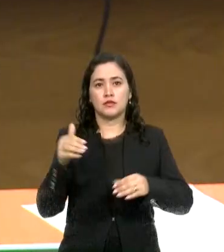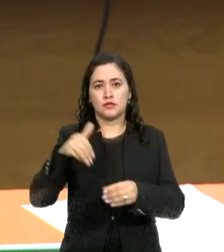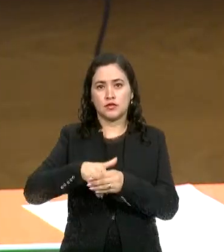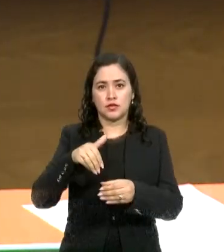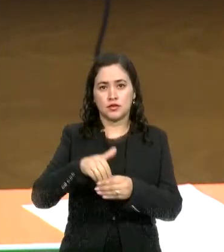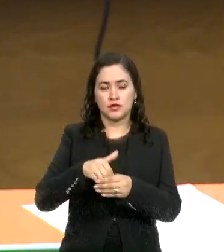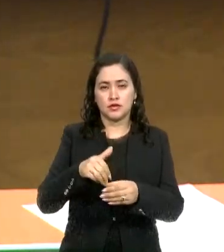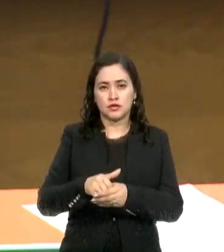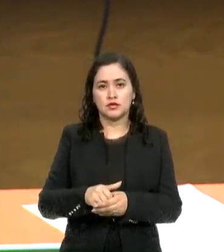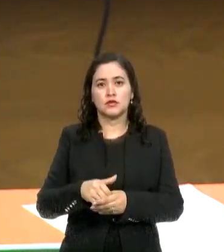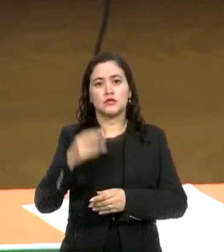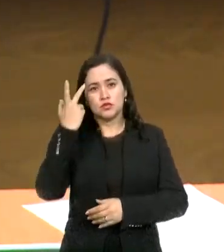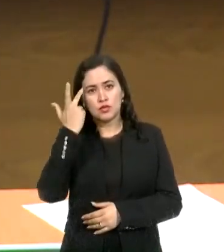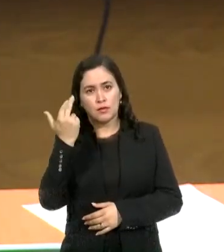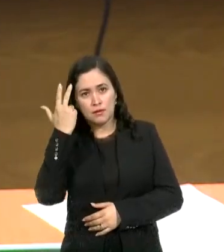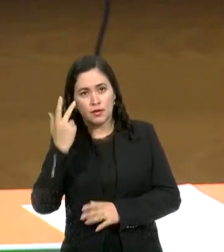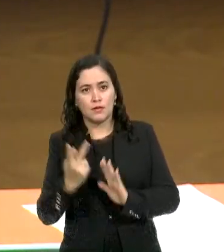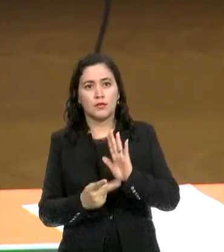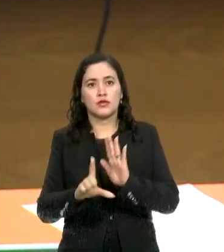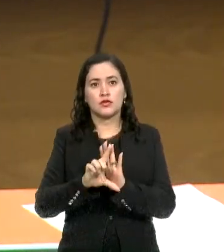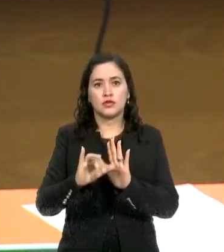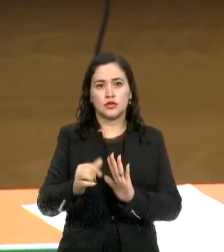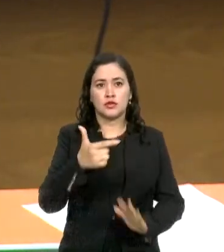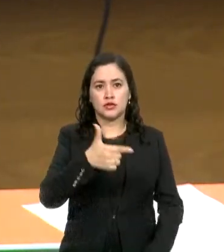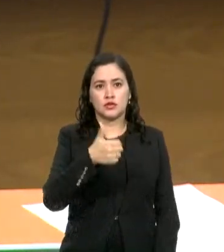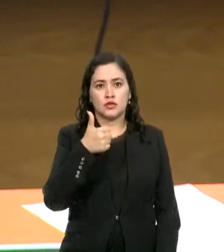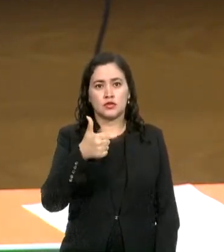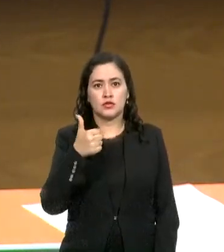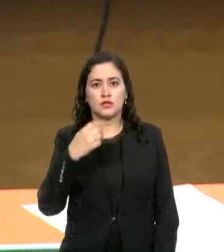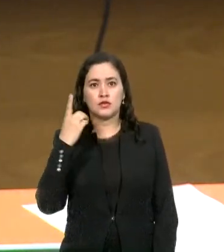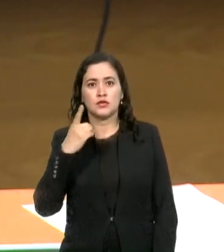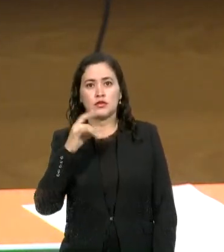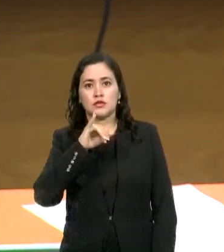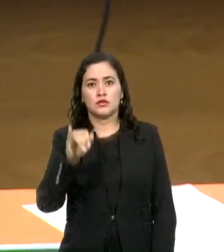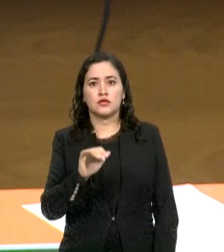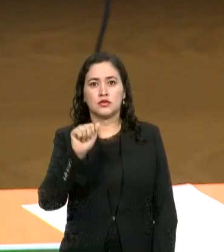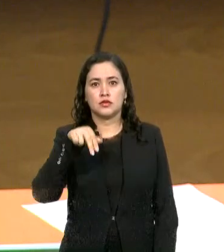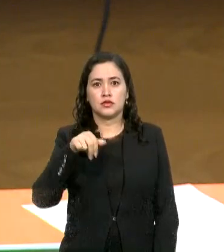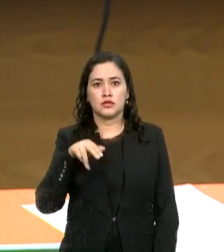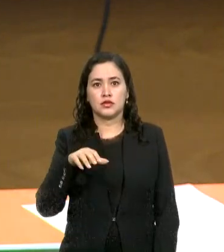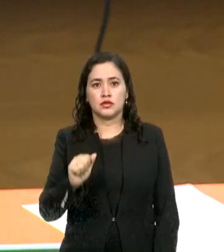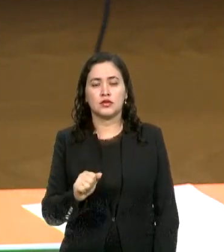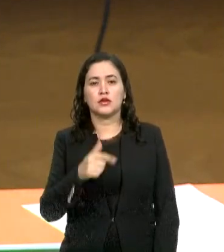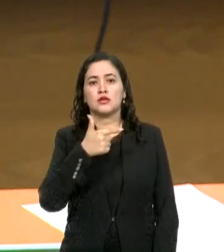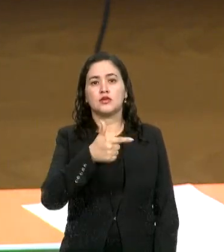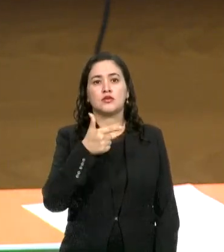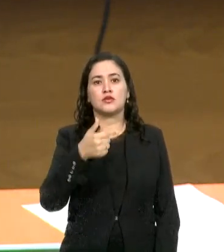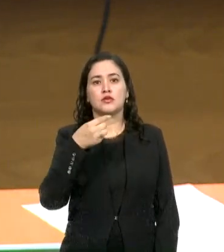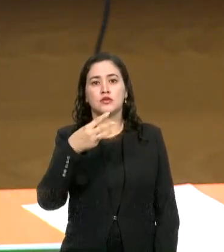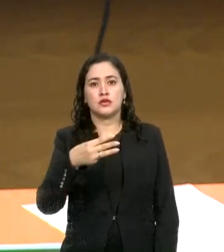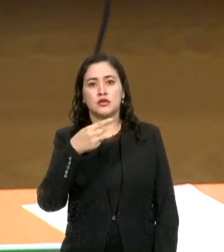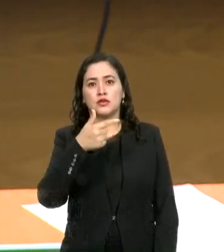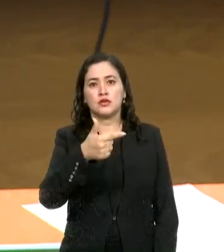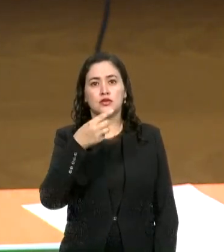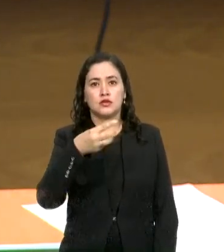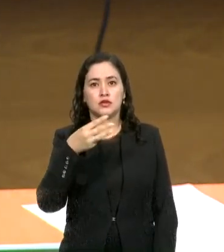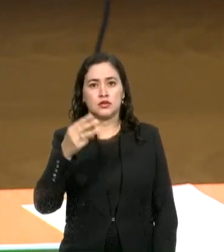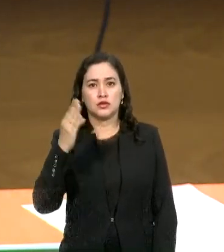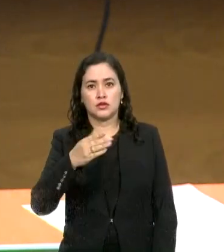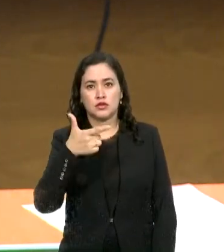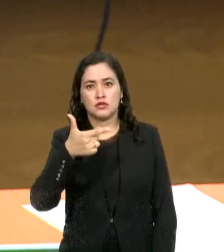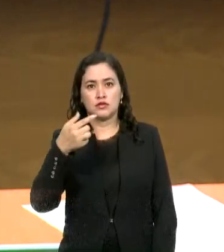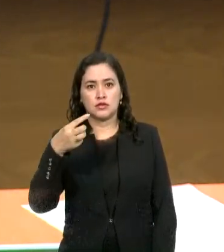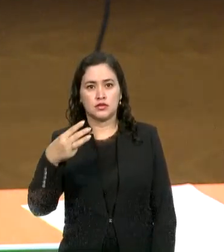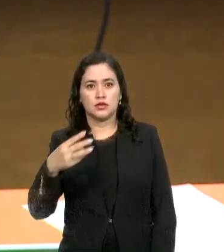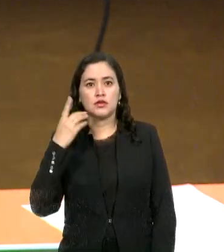lei 252, de autoria da deputada Fabiana Vilar. E em primeiro turno, foi aprovado o projeto de resolução legislativa 043, de